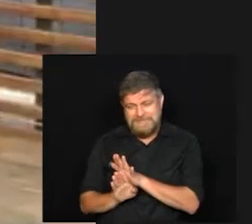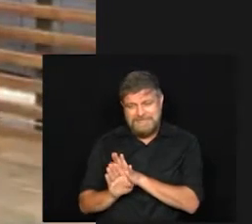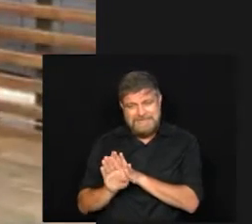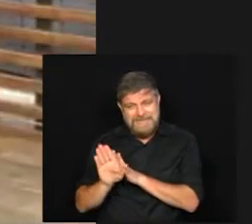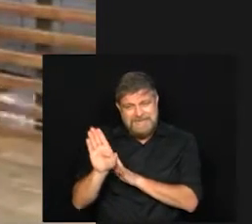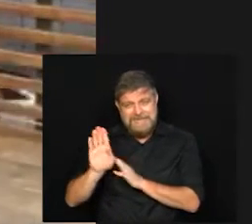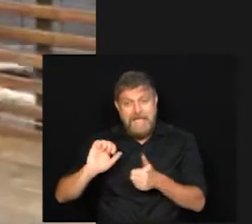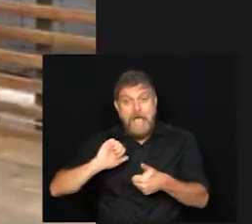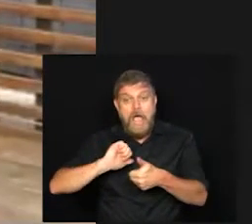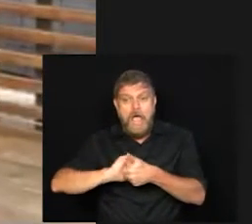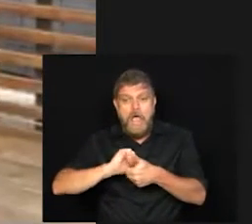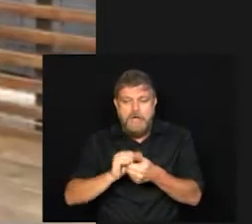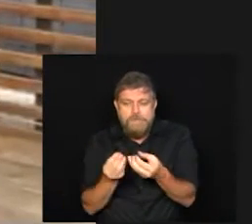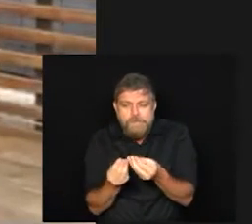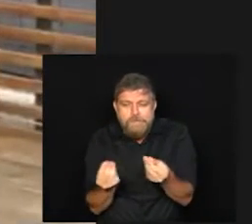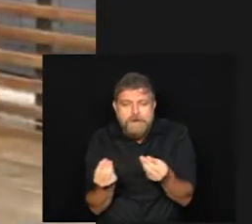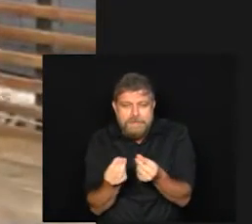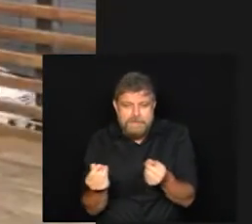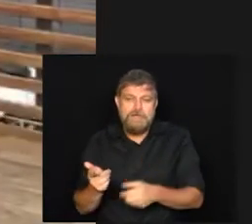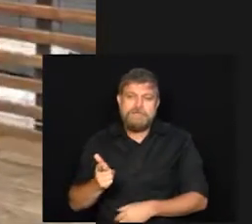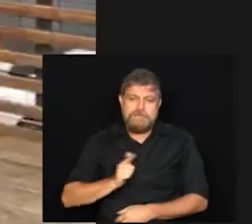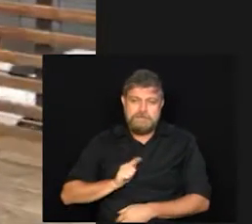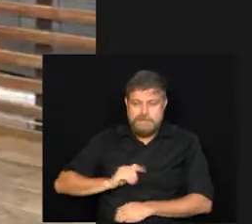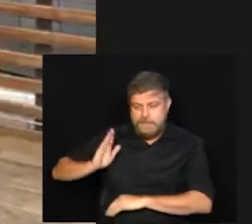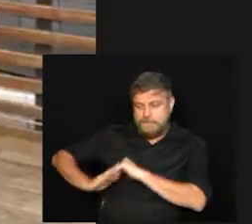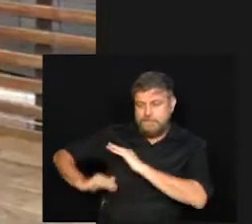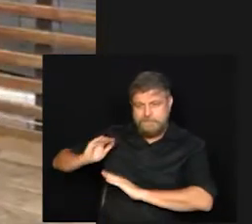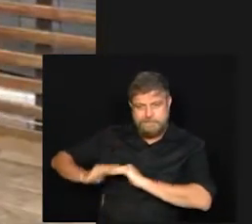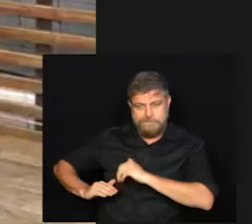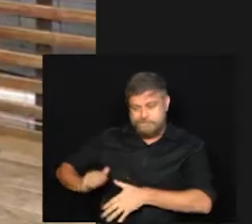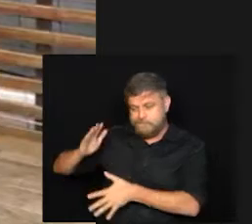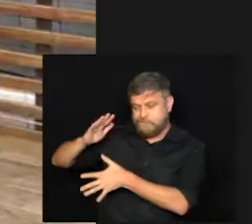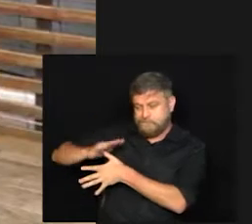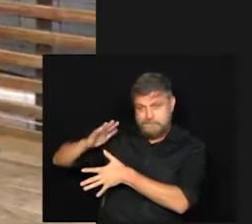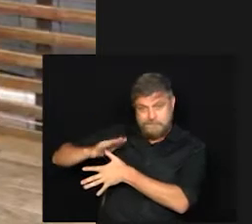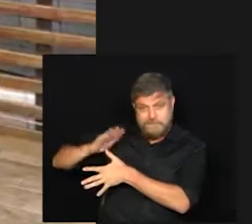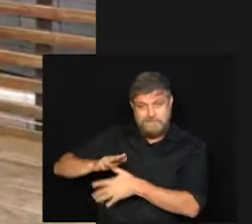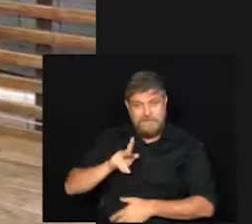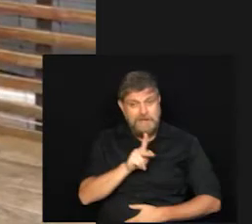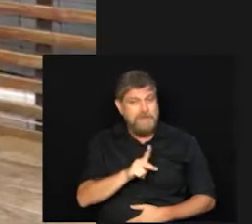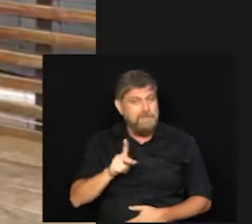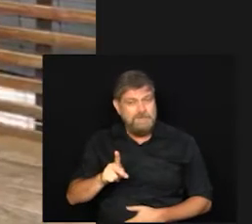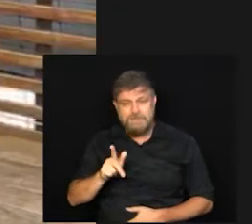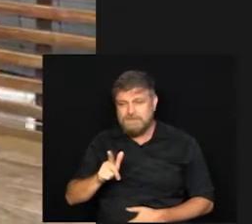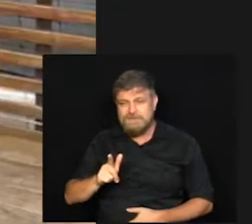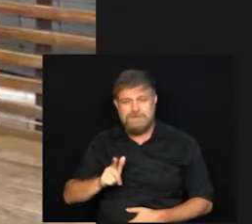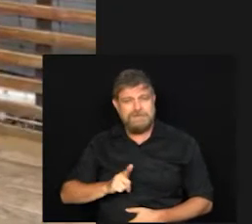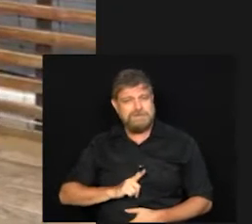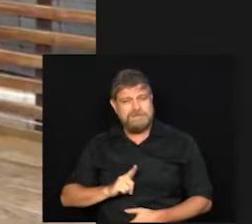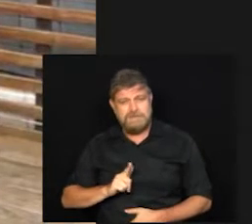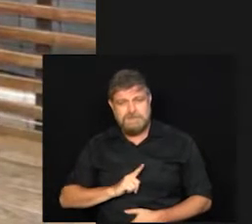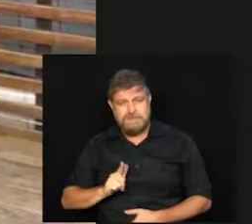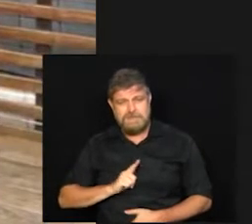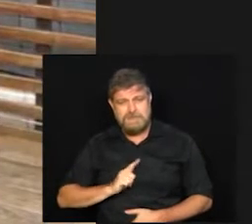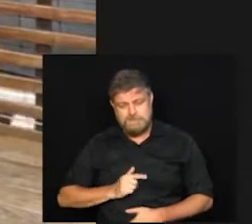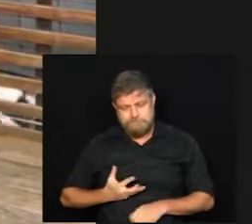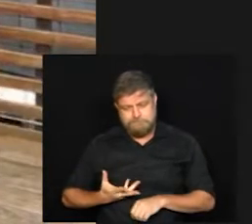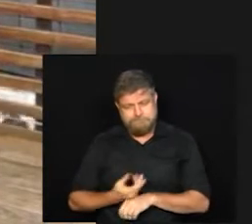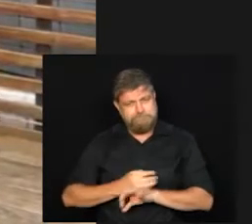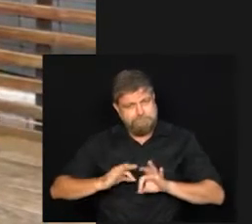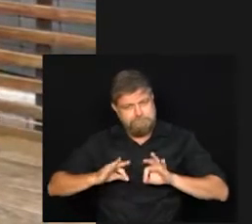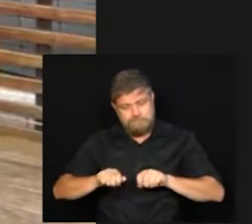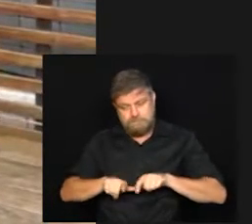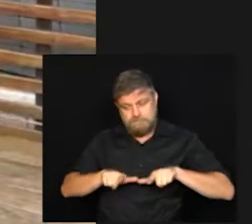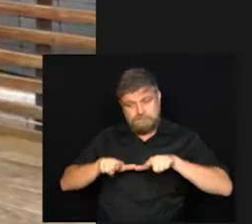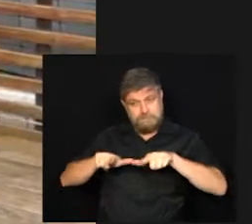uma qualidade em mão de obra, né? Então é muito importante que os professores sejam muito bem formados,